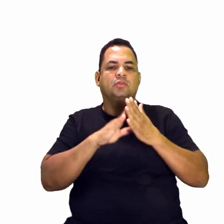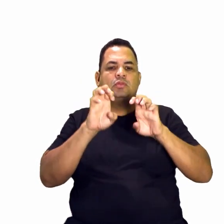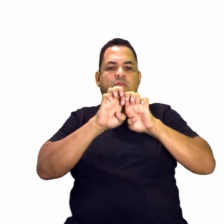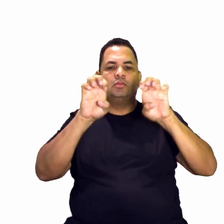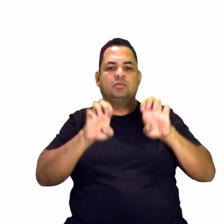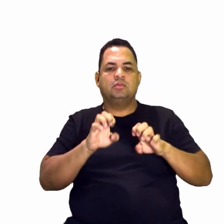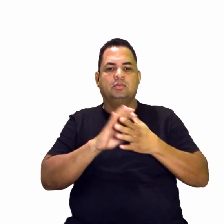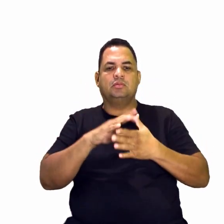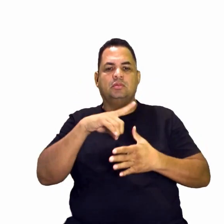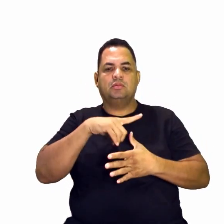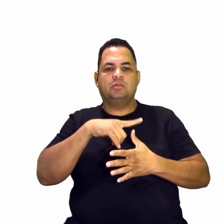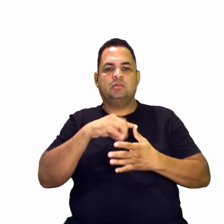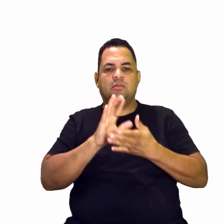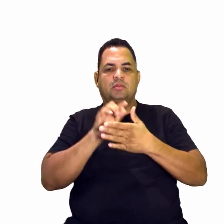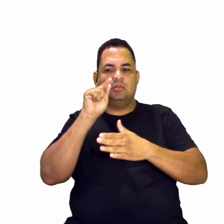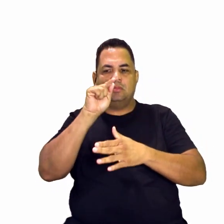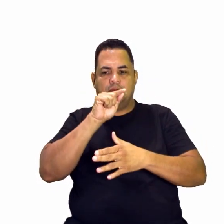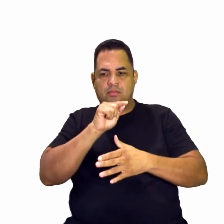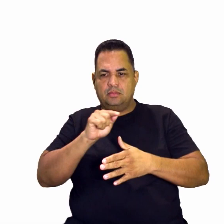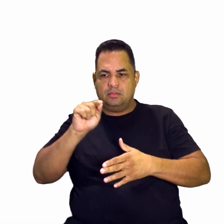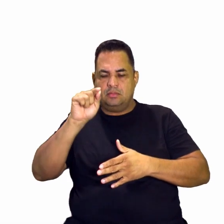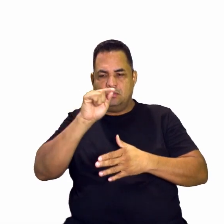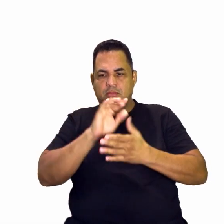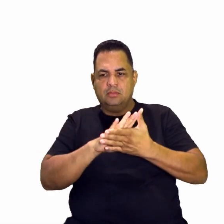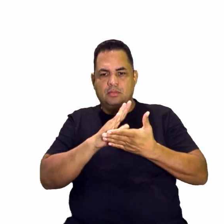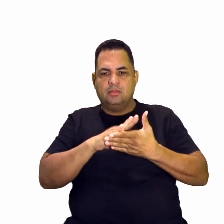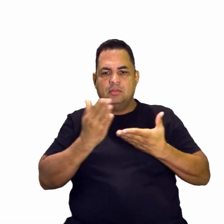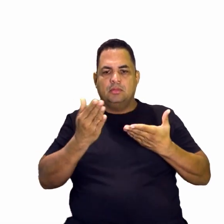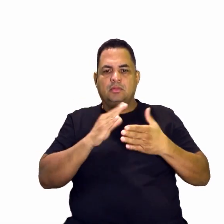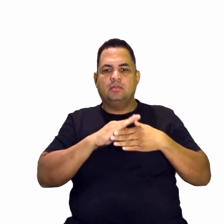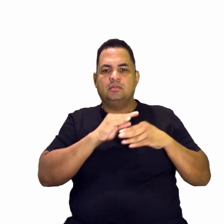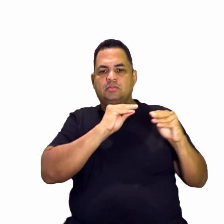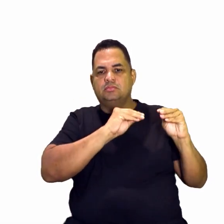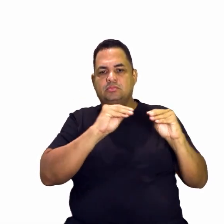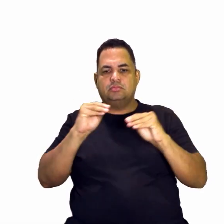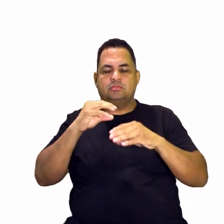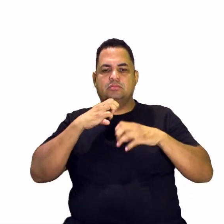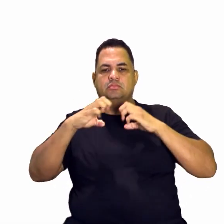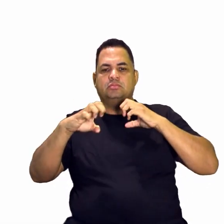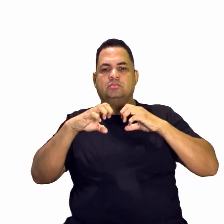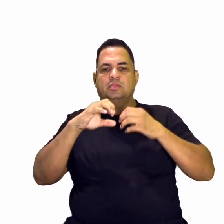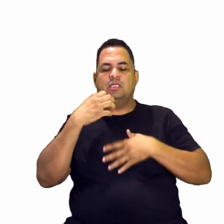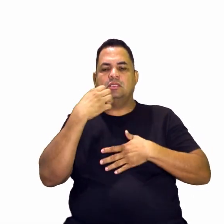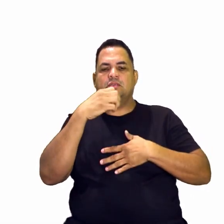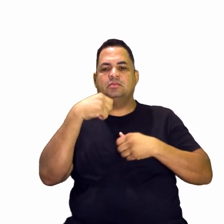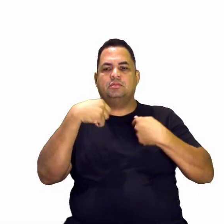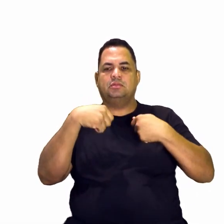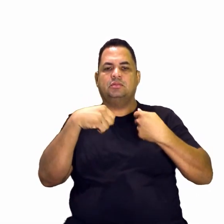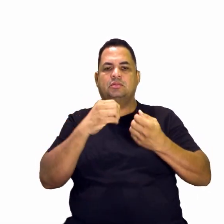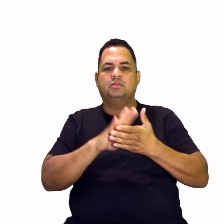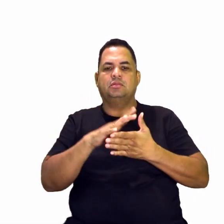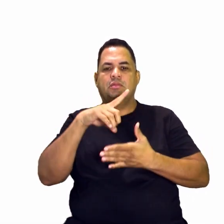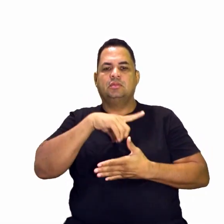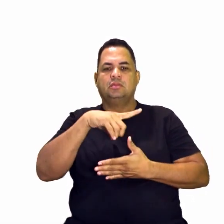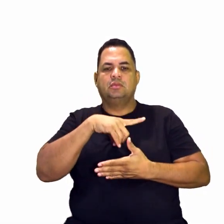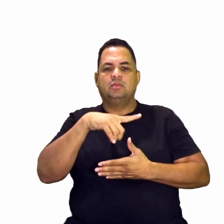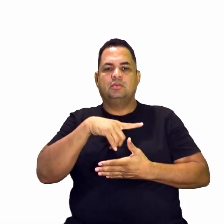intermediária cheia de mitocôndrias que vão passar a energia necessária para esse movimento. Nós vimos que existe uma região